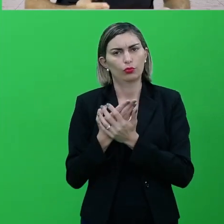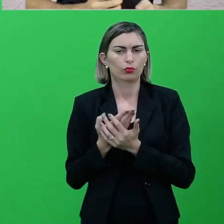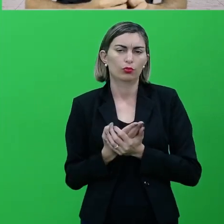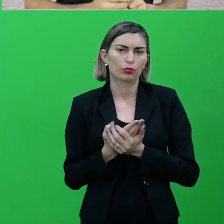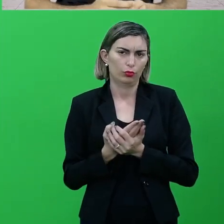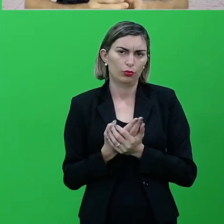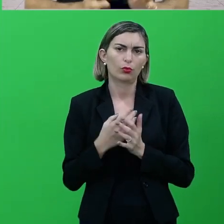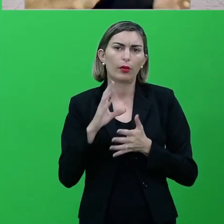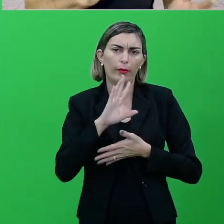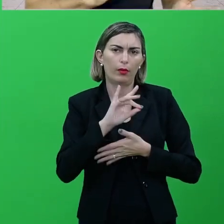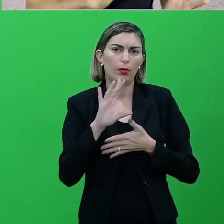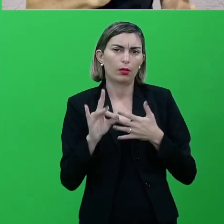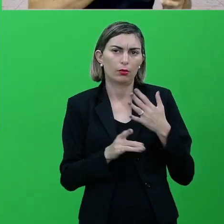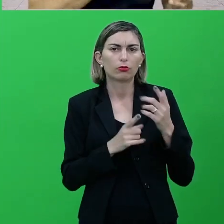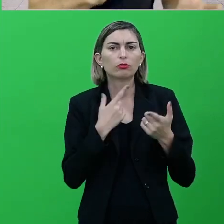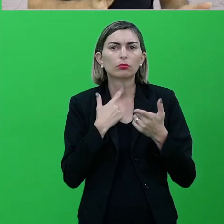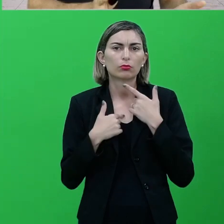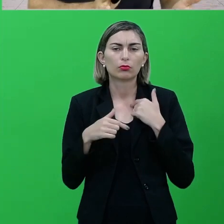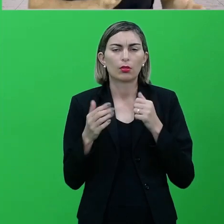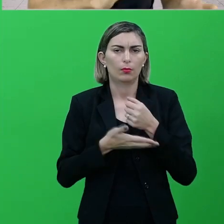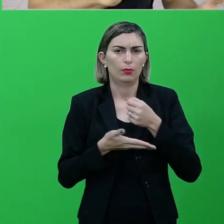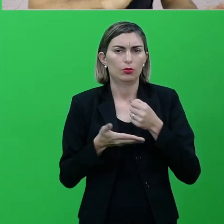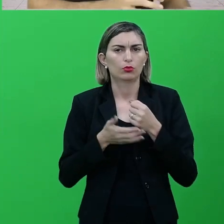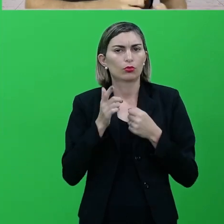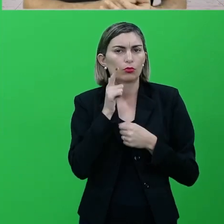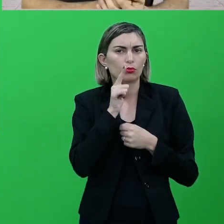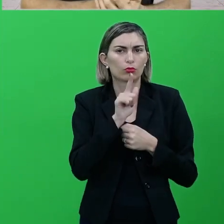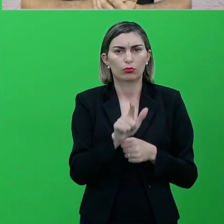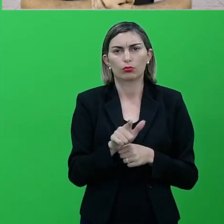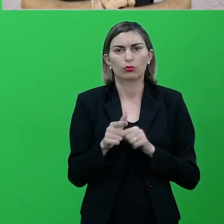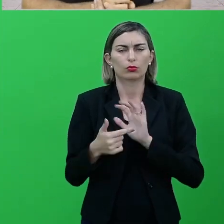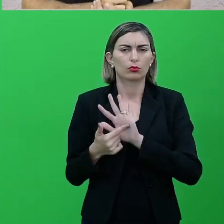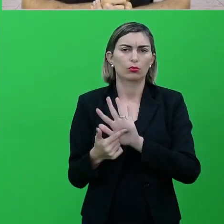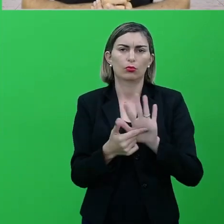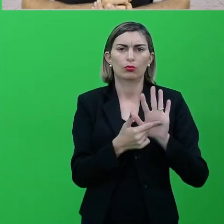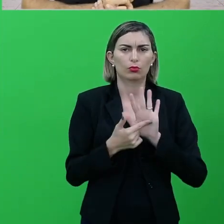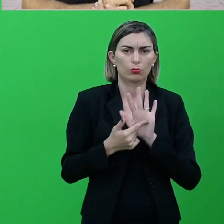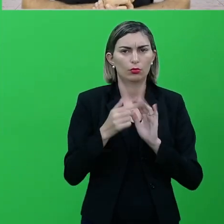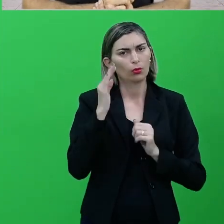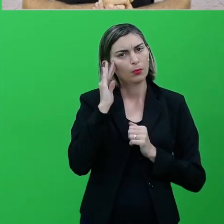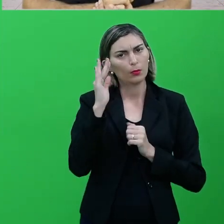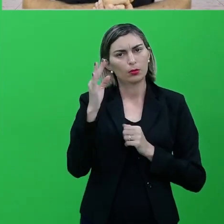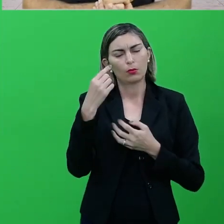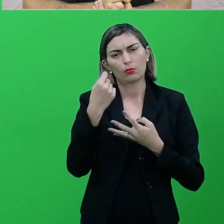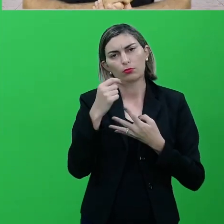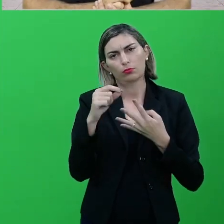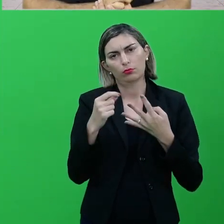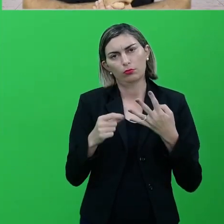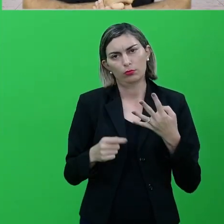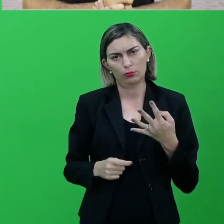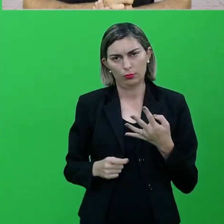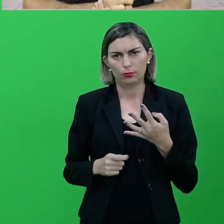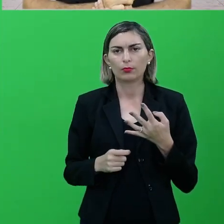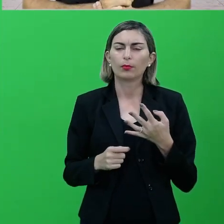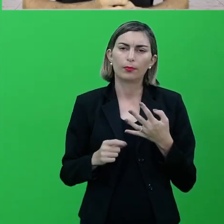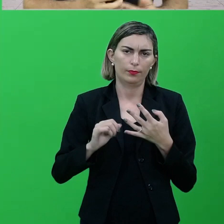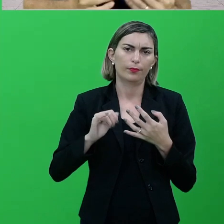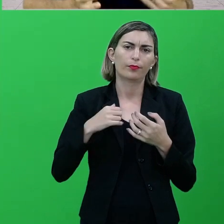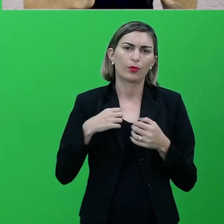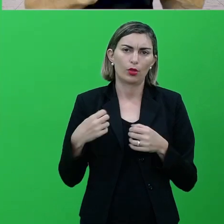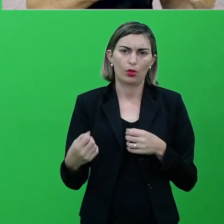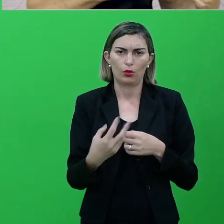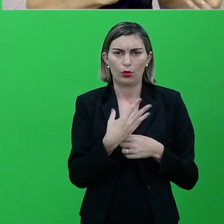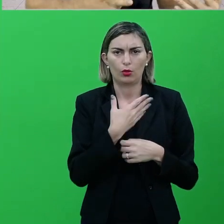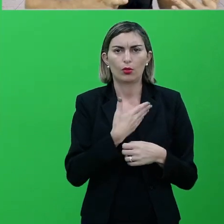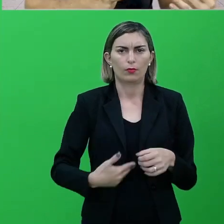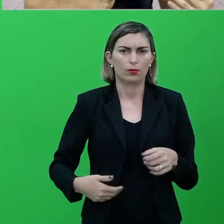de detalhamento desejado. Mas, basicamente, a gente conseguiu, né, apresentar os principais pontos do índice de inovação pública.